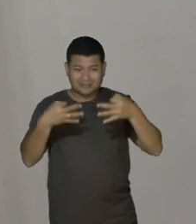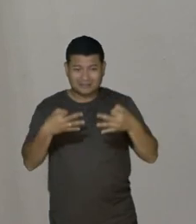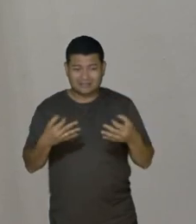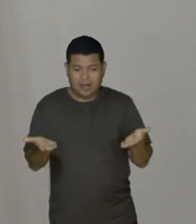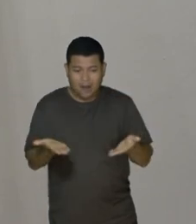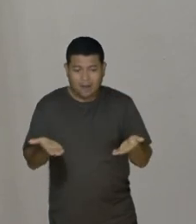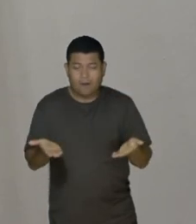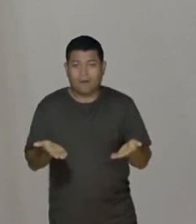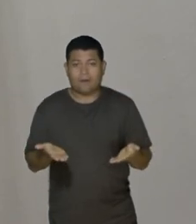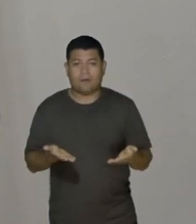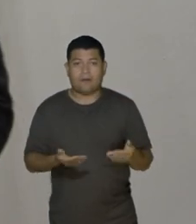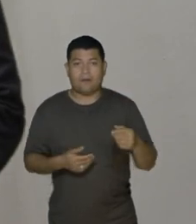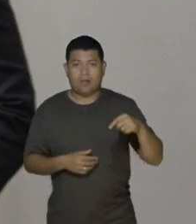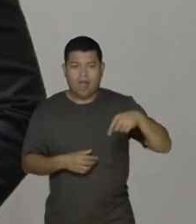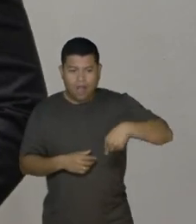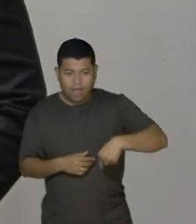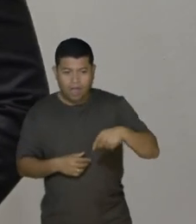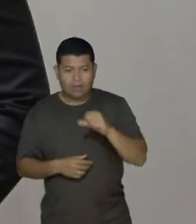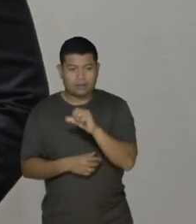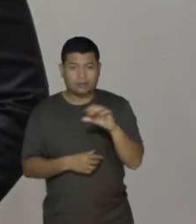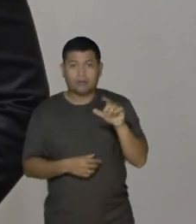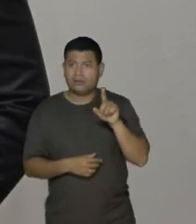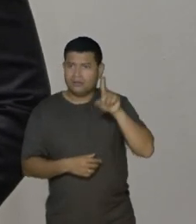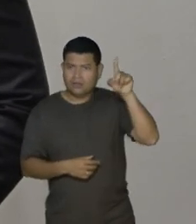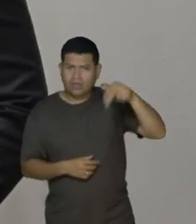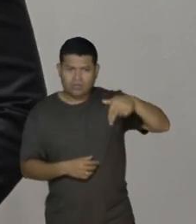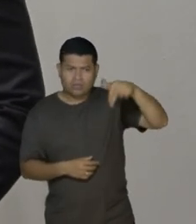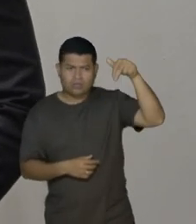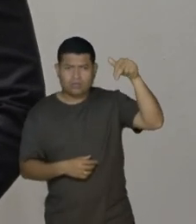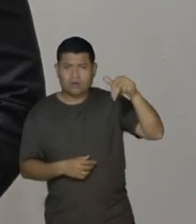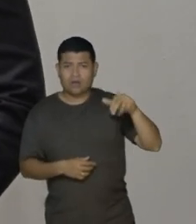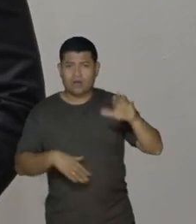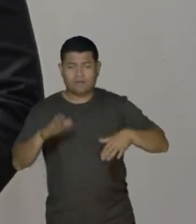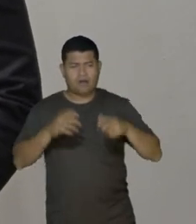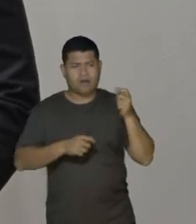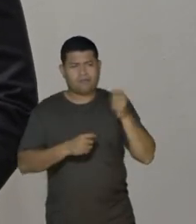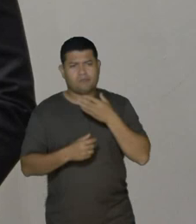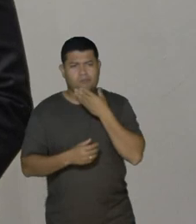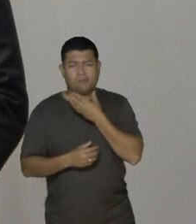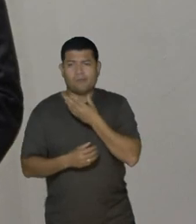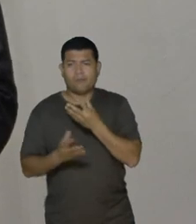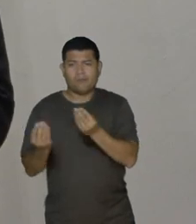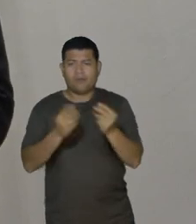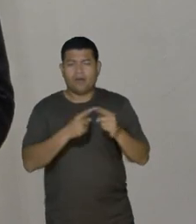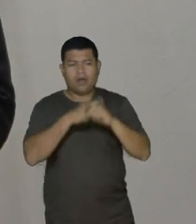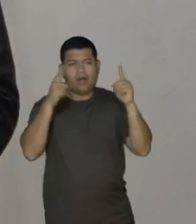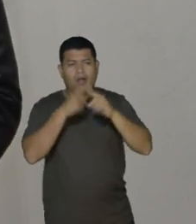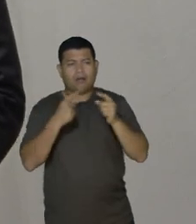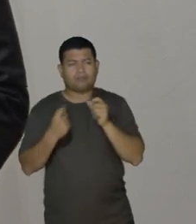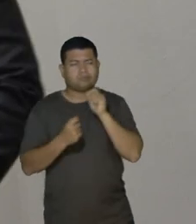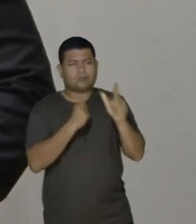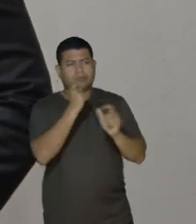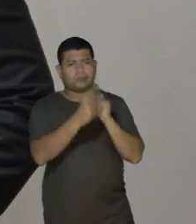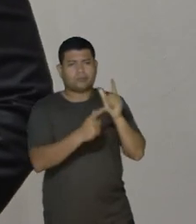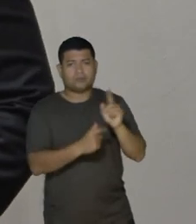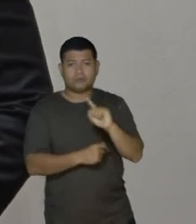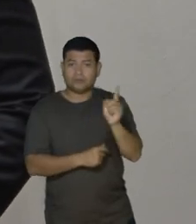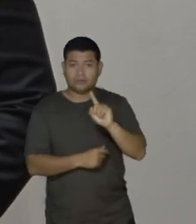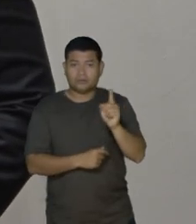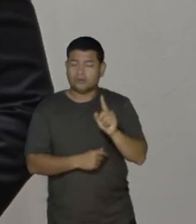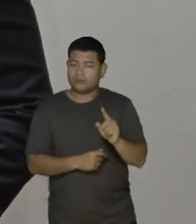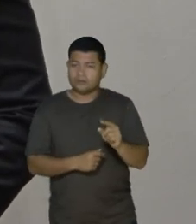Santa Catarina, não lá no norte, que está às vezes tão criticado, não em algum rincão lá do